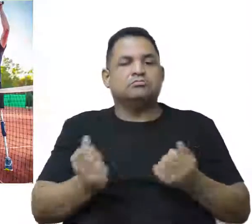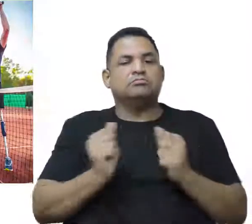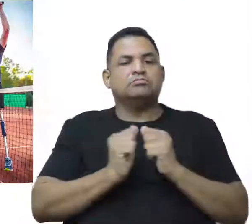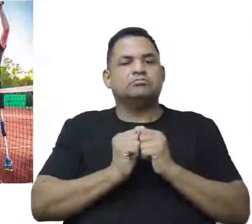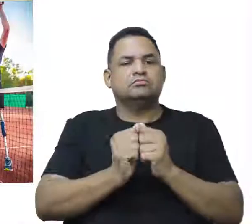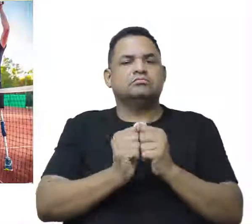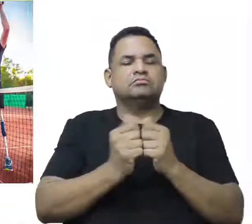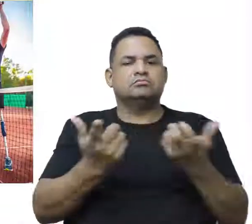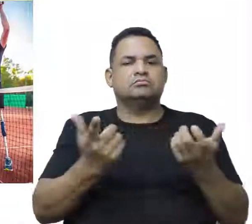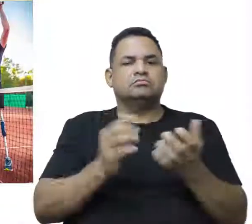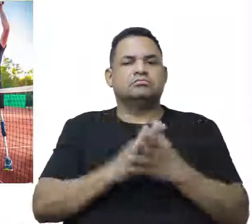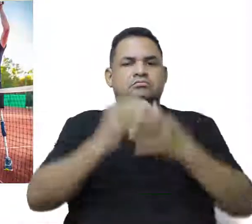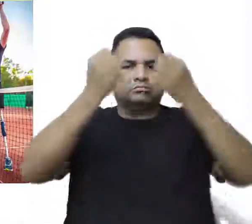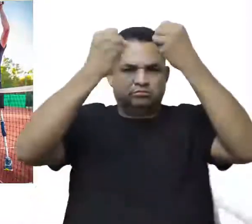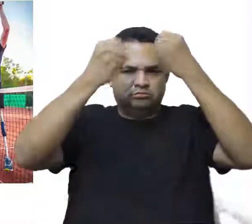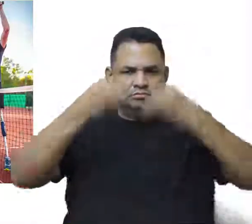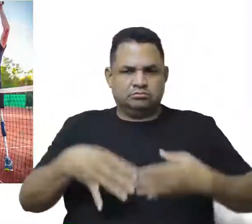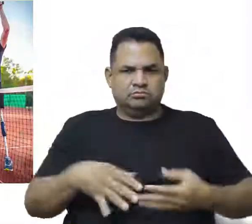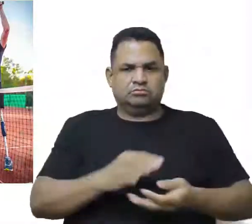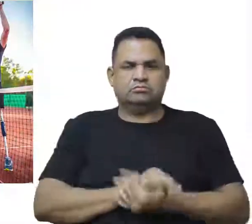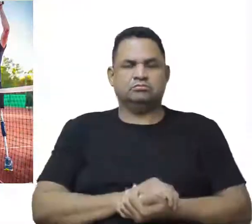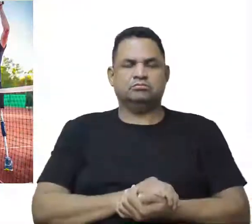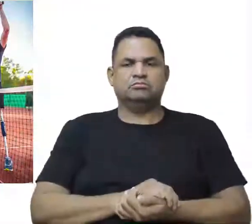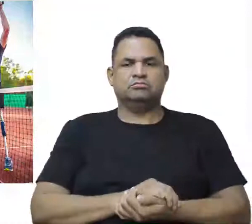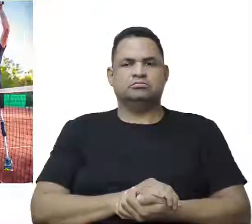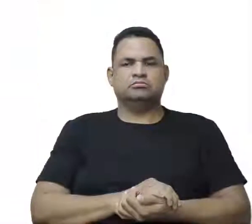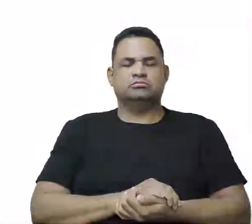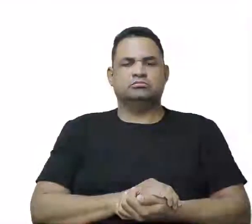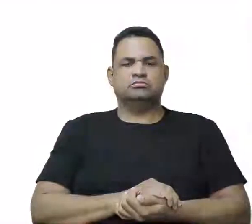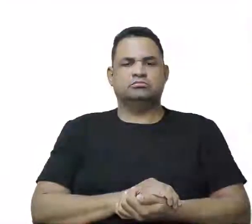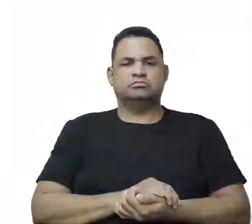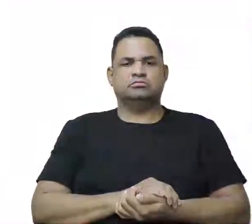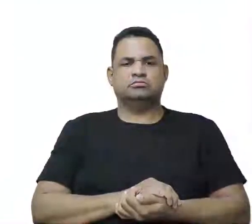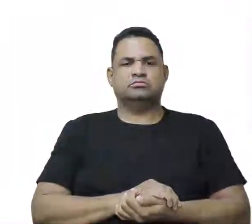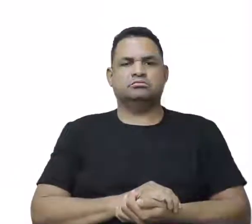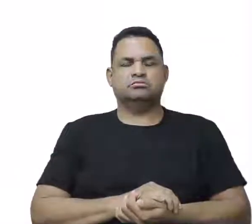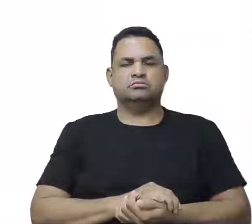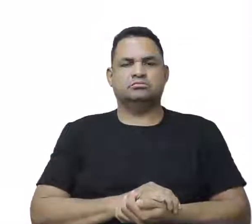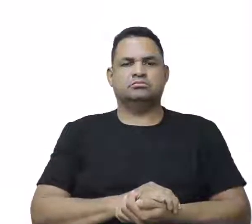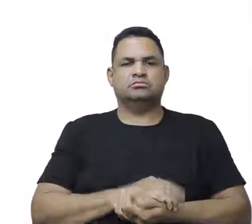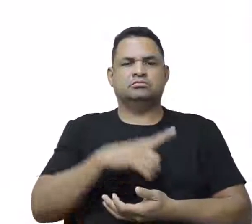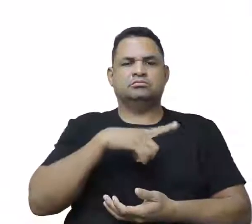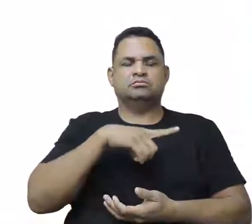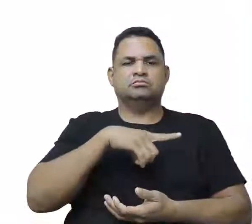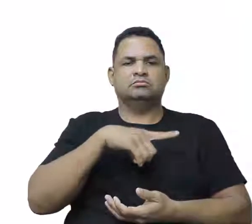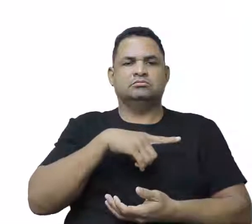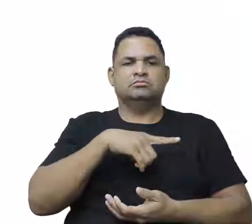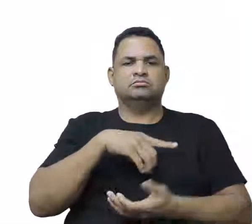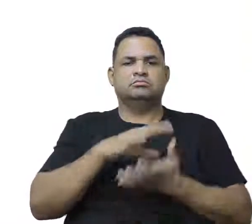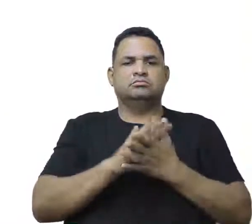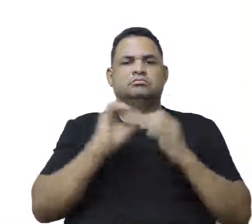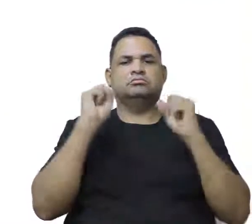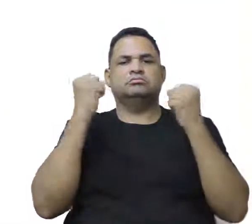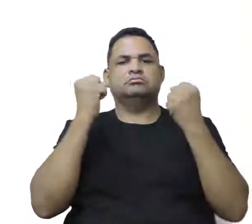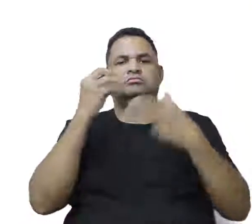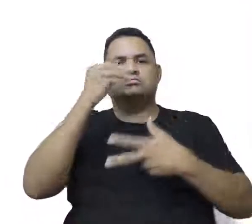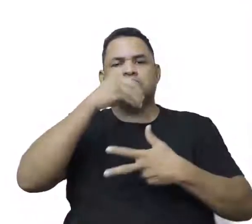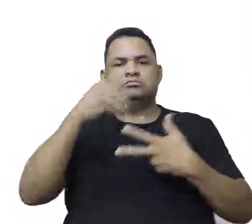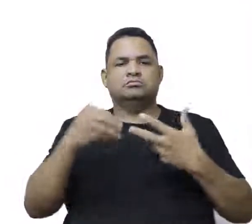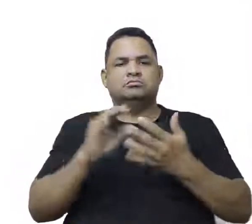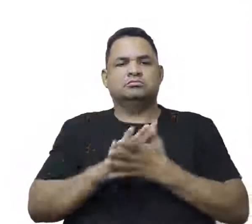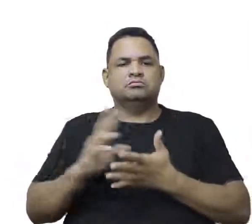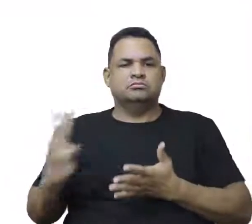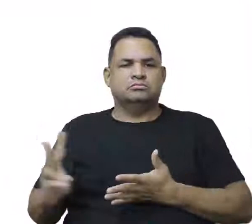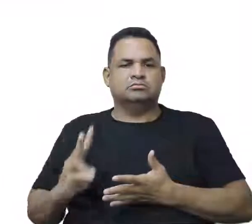que agora a gente vai explicar um pouquinho mais sobre isso. Acompanha aí no slide. Então, nós temos aqui, a educação física no